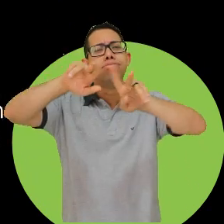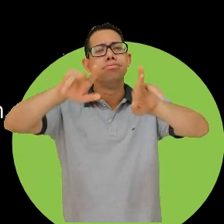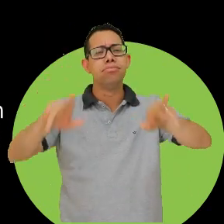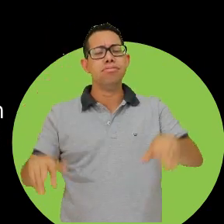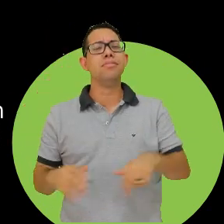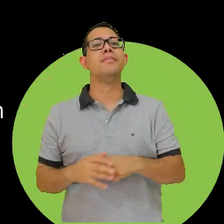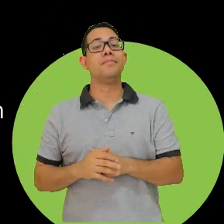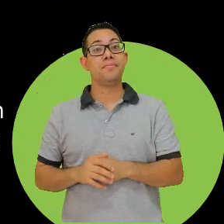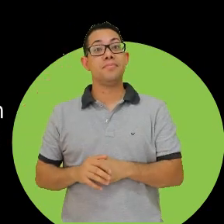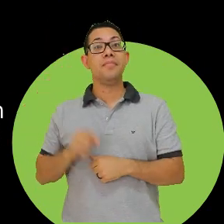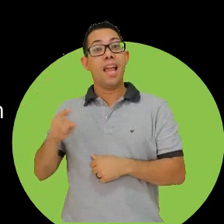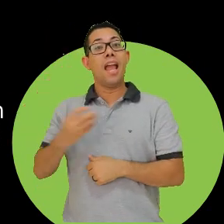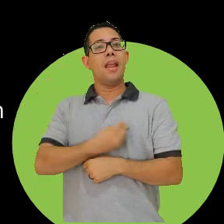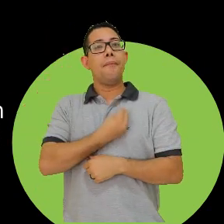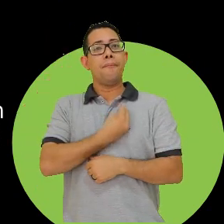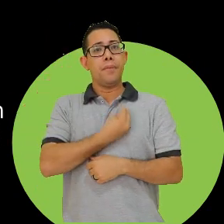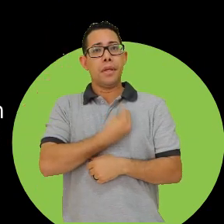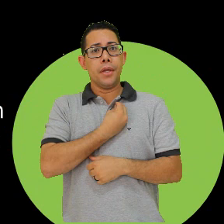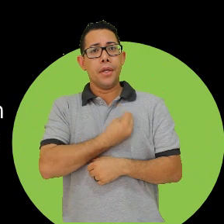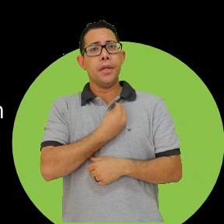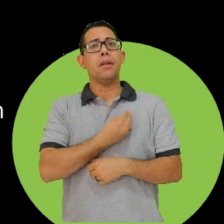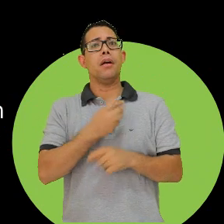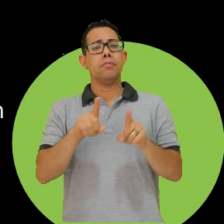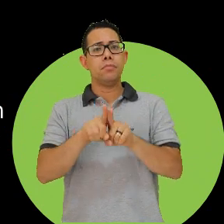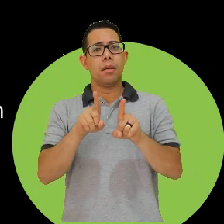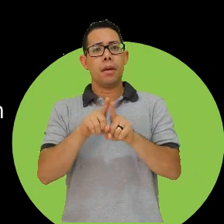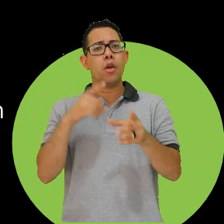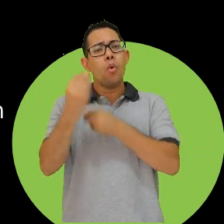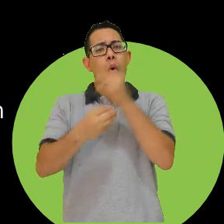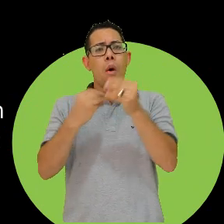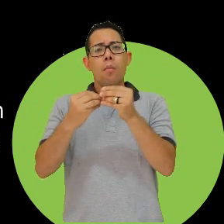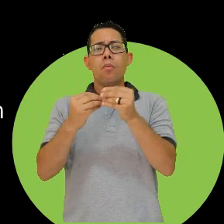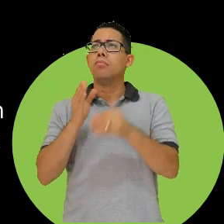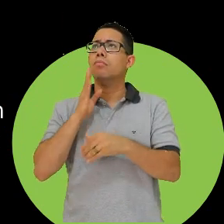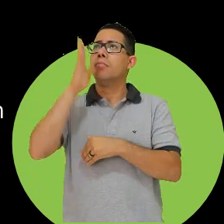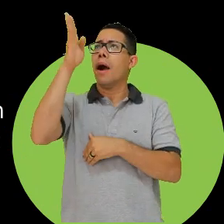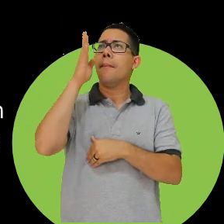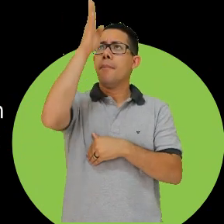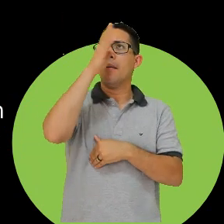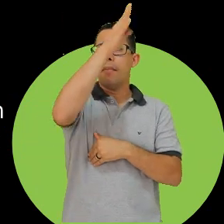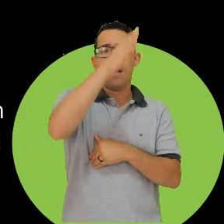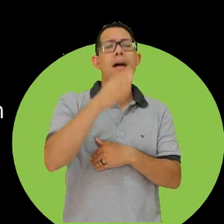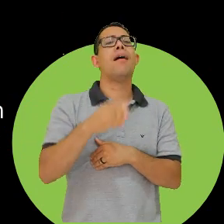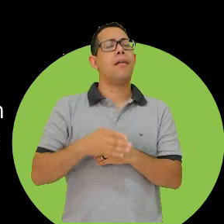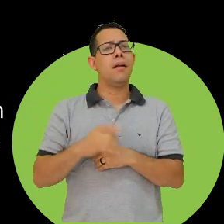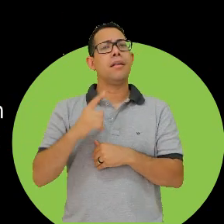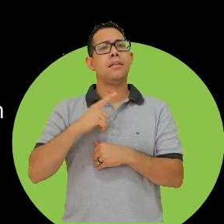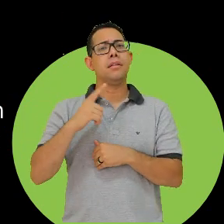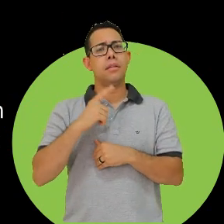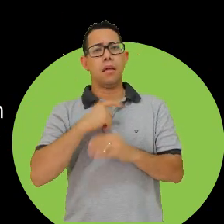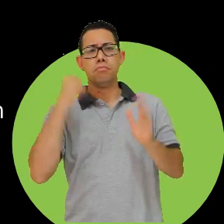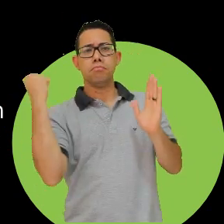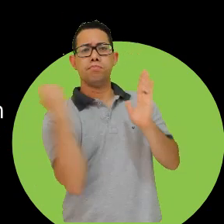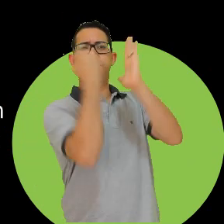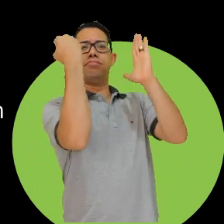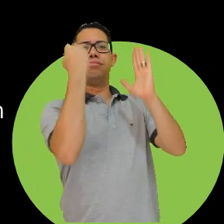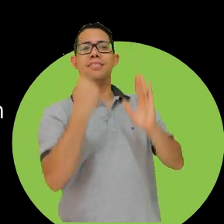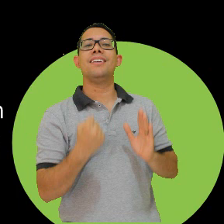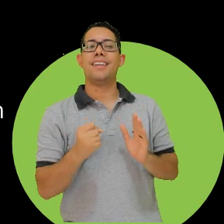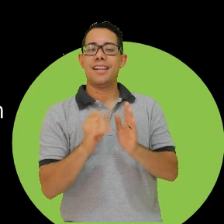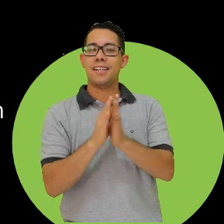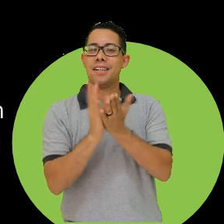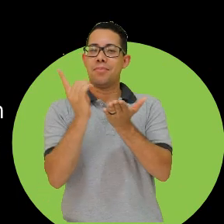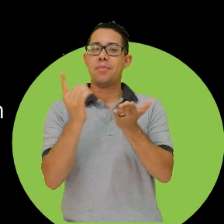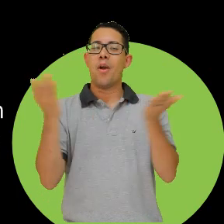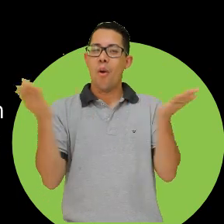conversão, viagens missionárias causaram um grande impacto sobre as terras bíblicas do Novo Testamento. E sobre